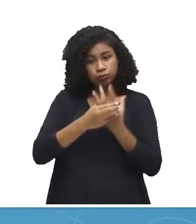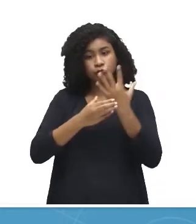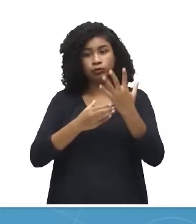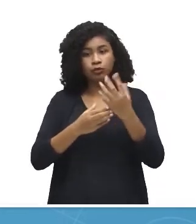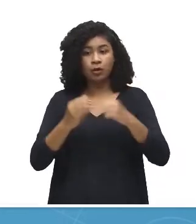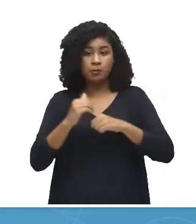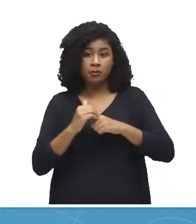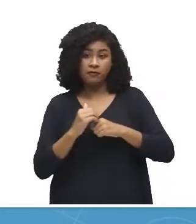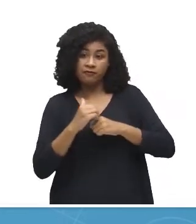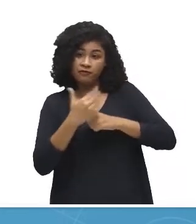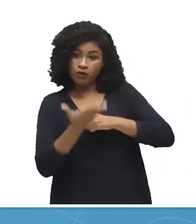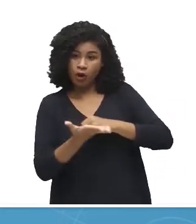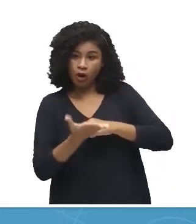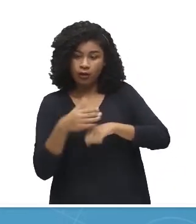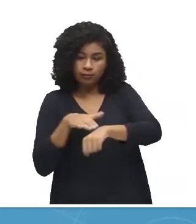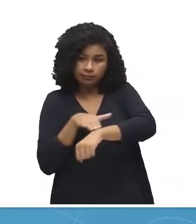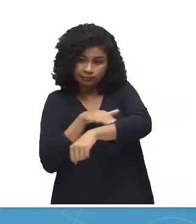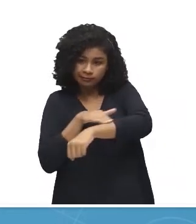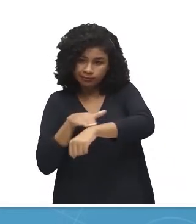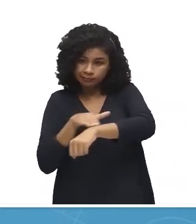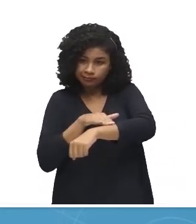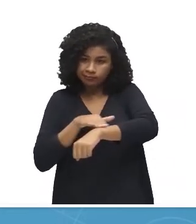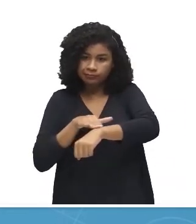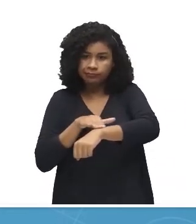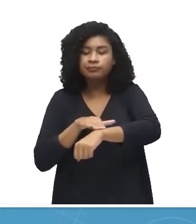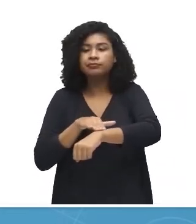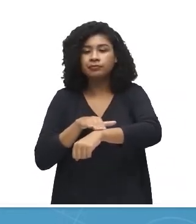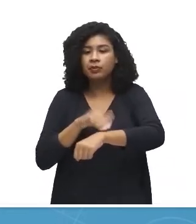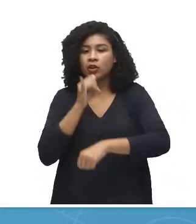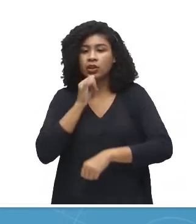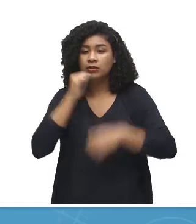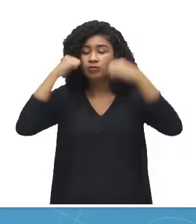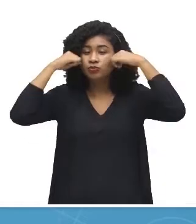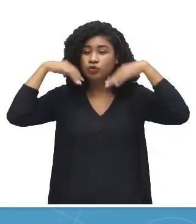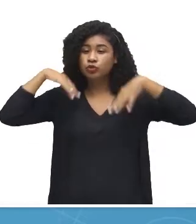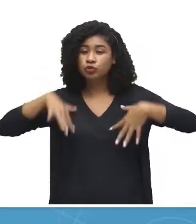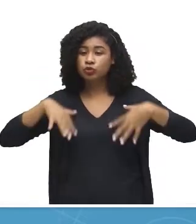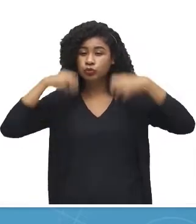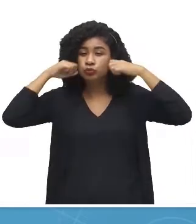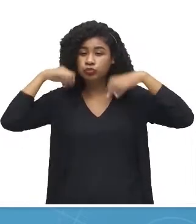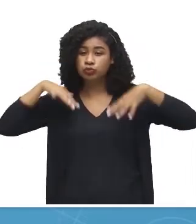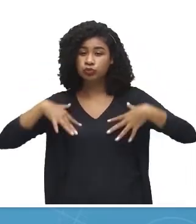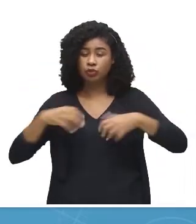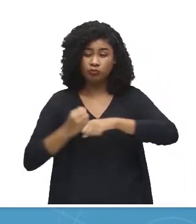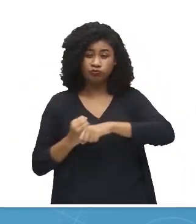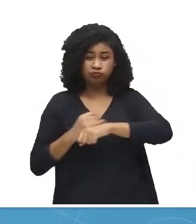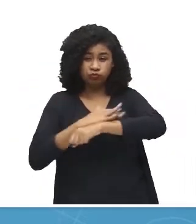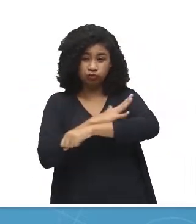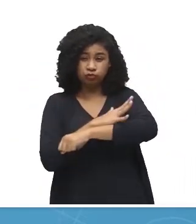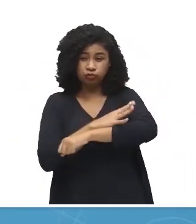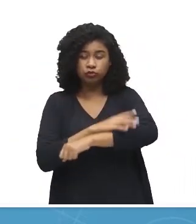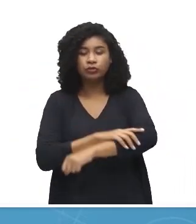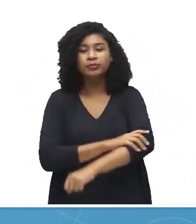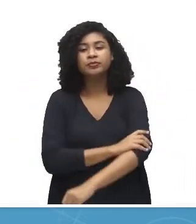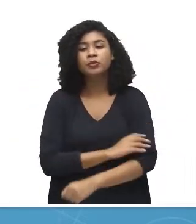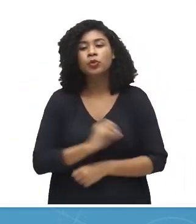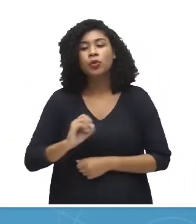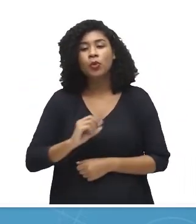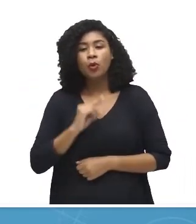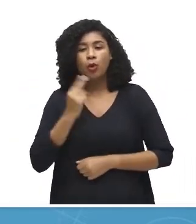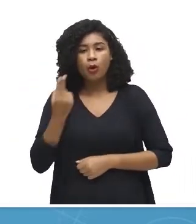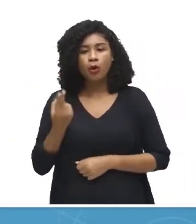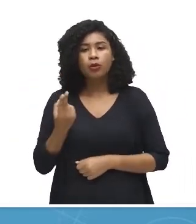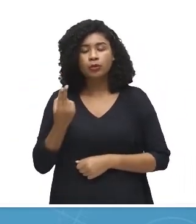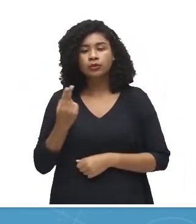ou para fora do tecido, né? Como no caso do suor, ou ainda são ali secreções químicas que vão ficar em